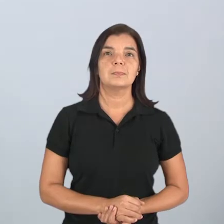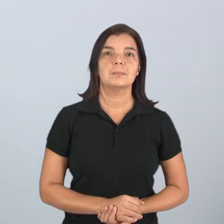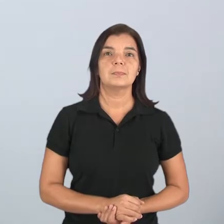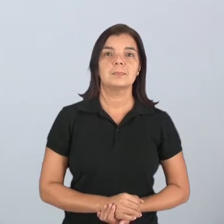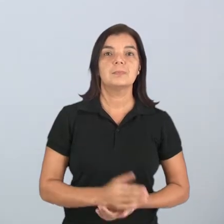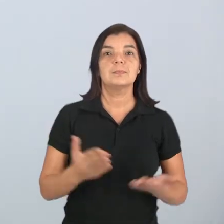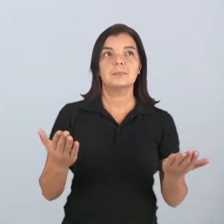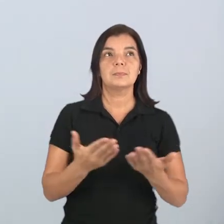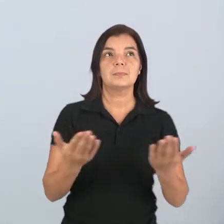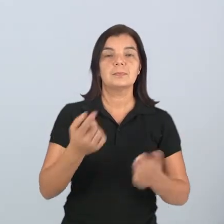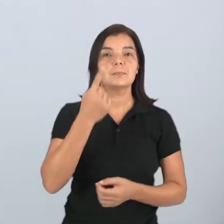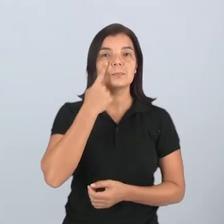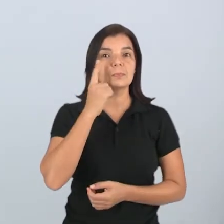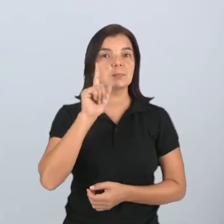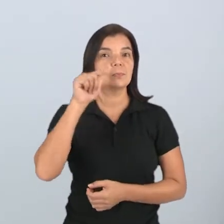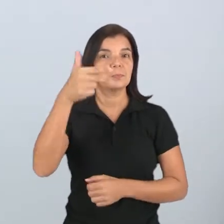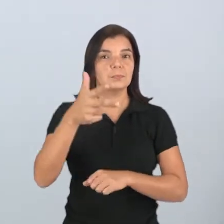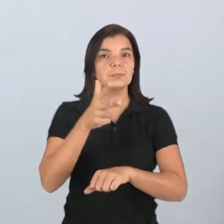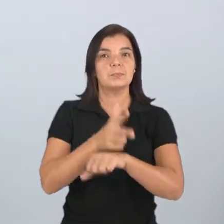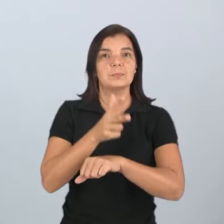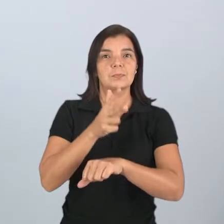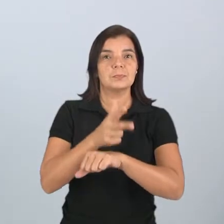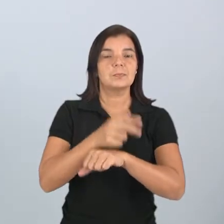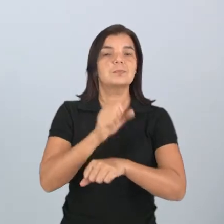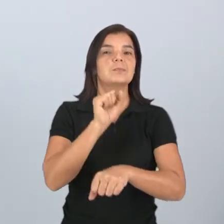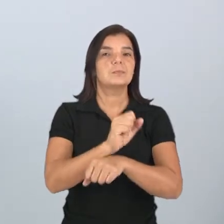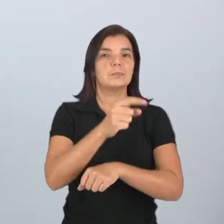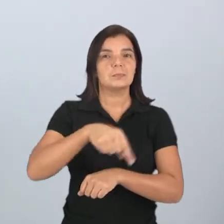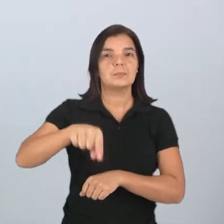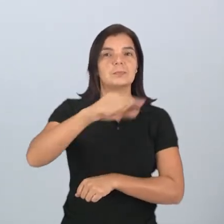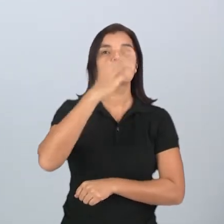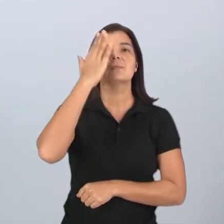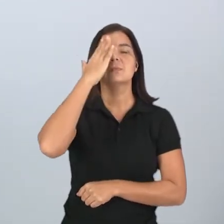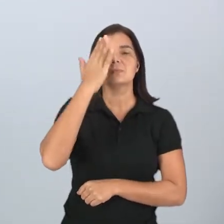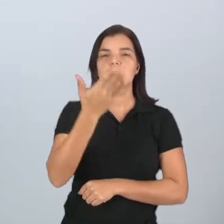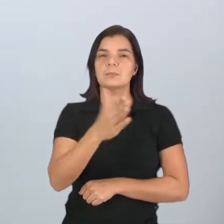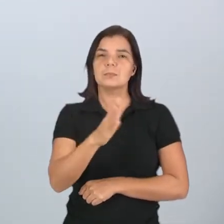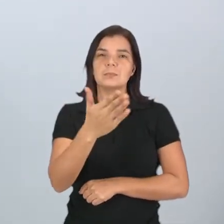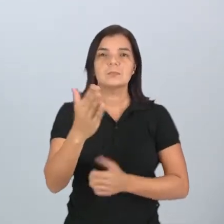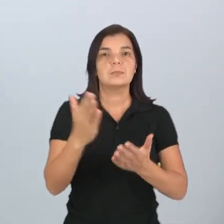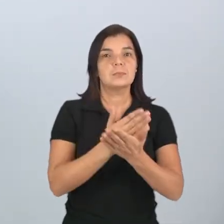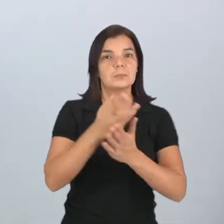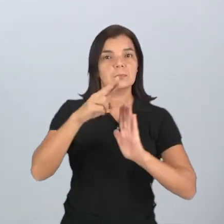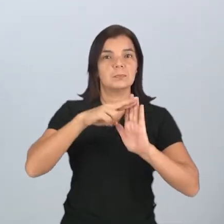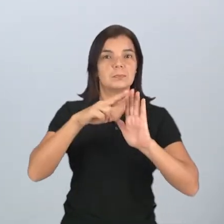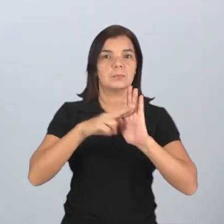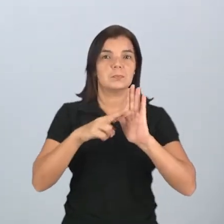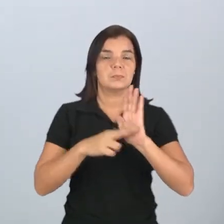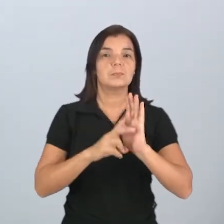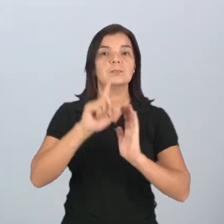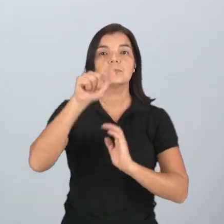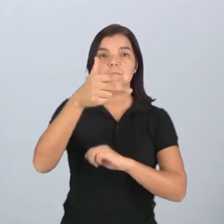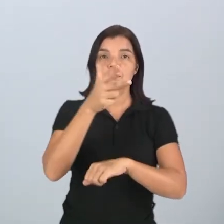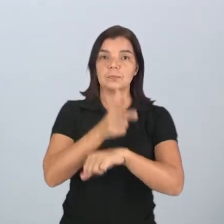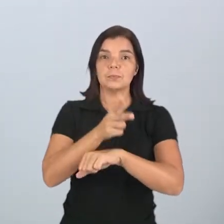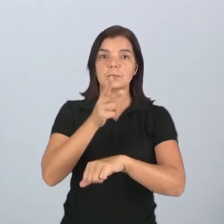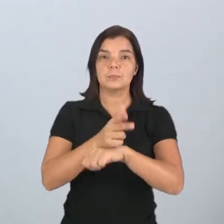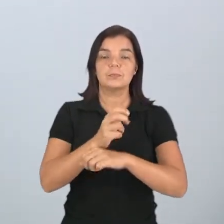E agora a gente vai ver um outro vídeo. Eu espero que vocês tenham entendido mais ou menos algumas dessas regras, né? Nesse outro